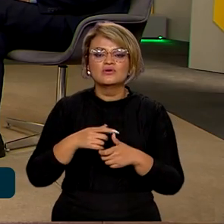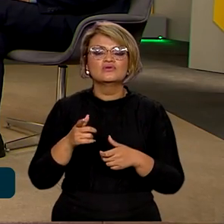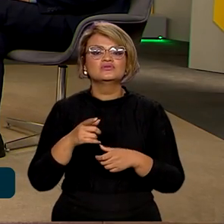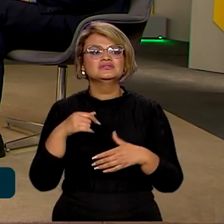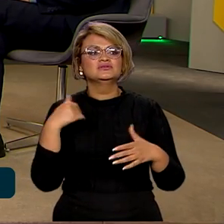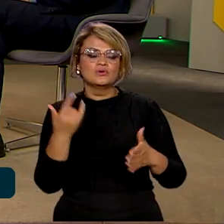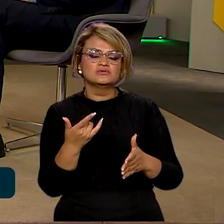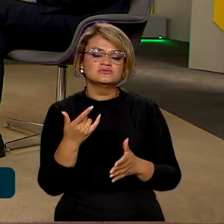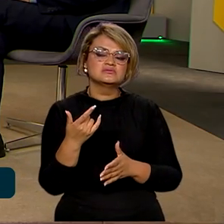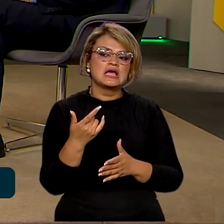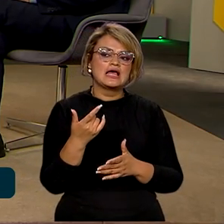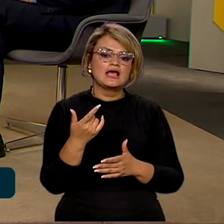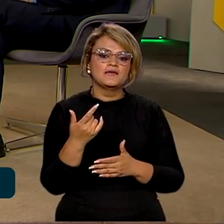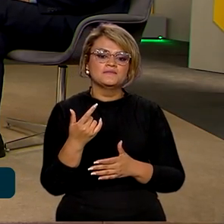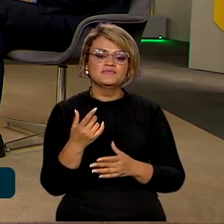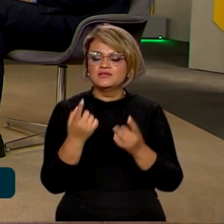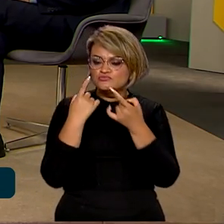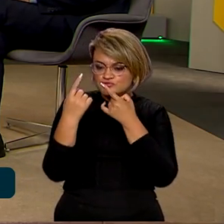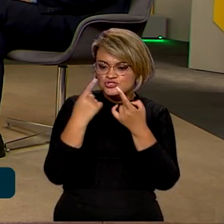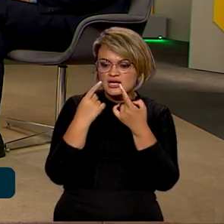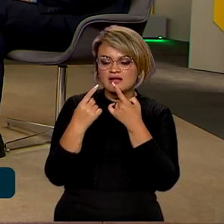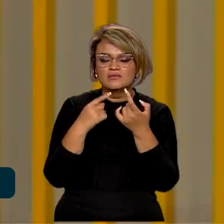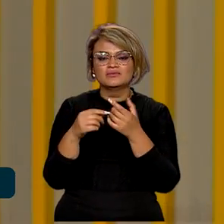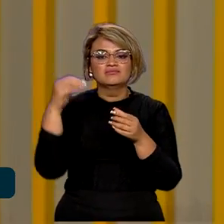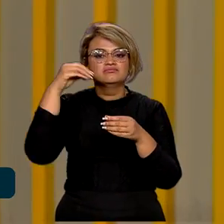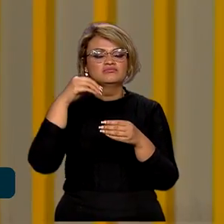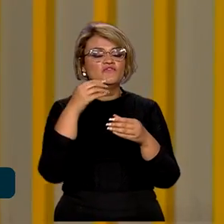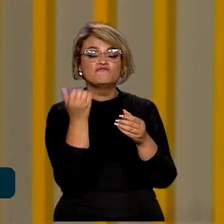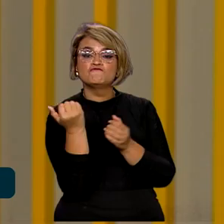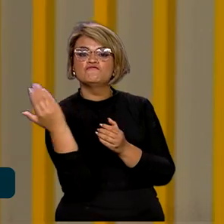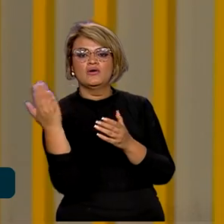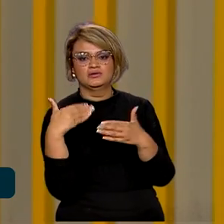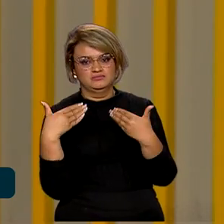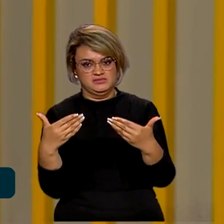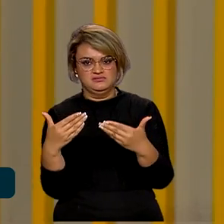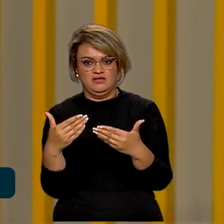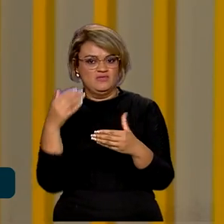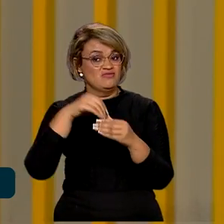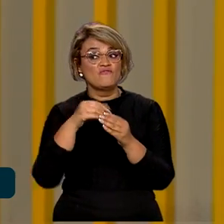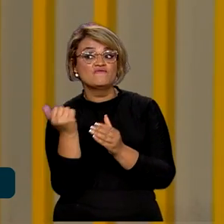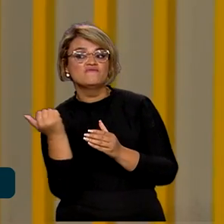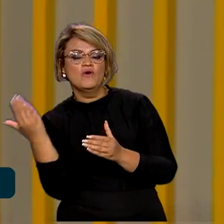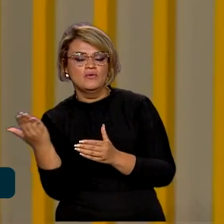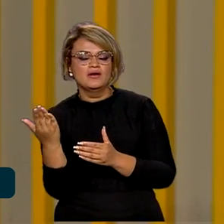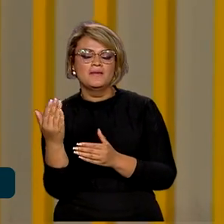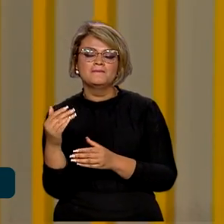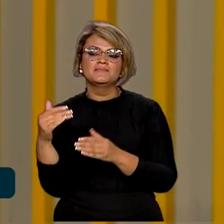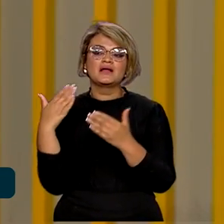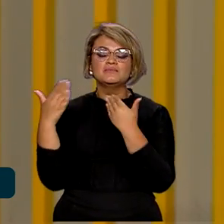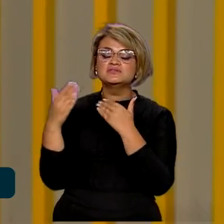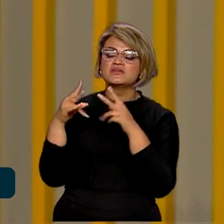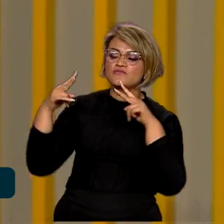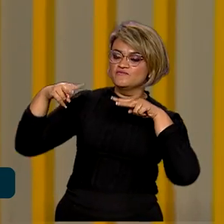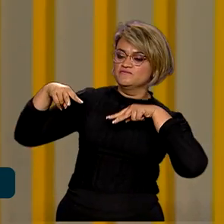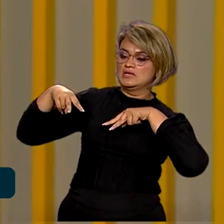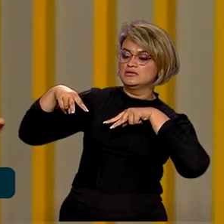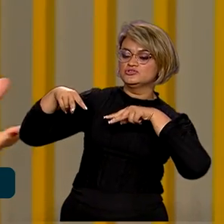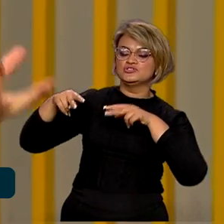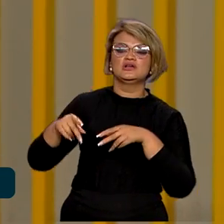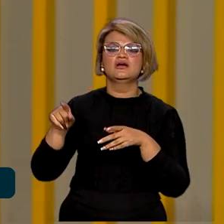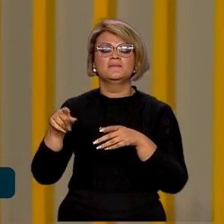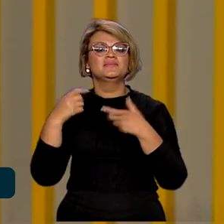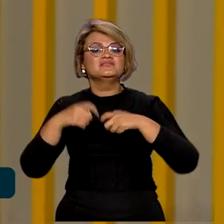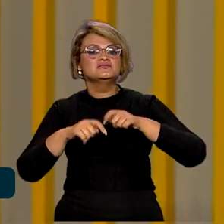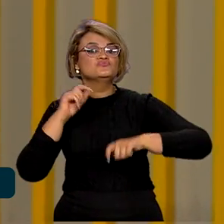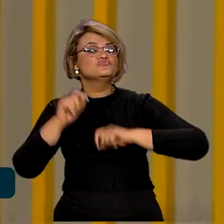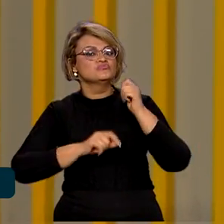passa a fazer um diálogo interministerial para que os ministérios possam observar quais são as